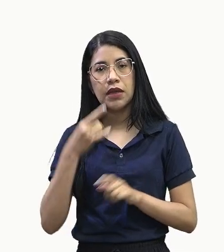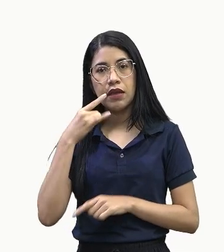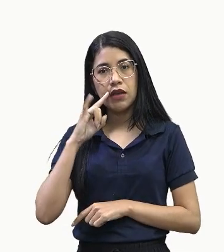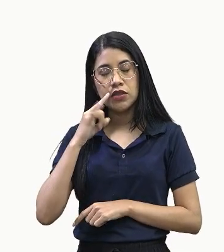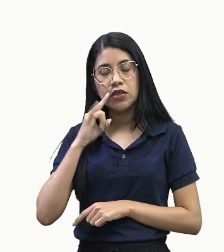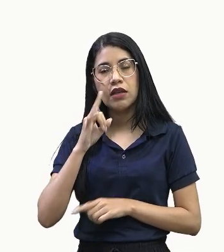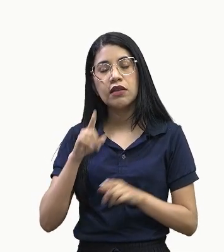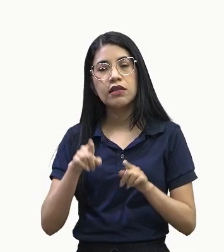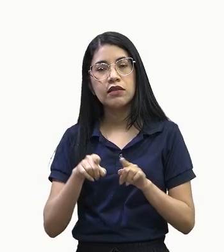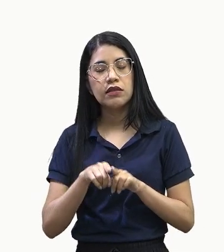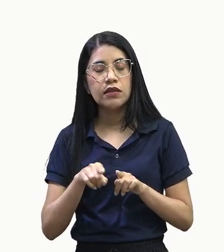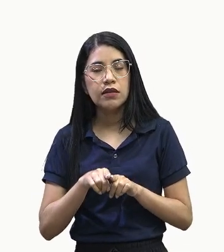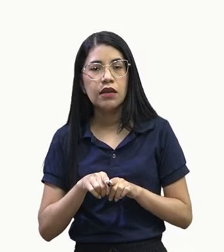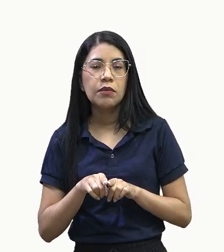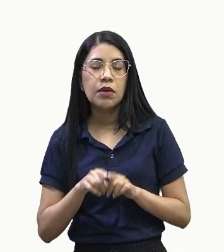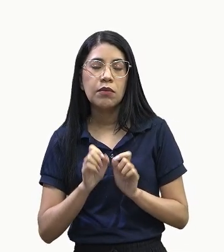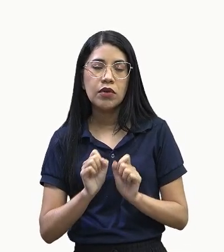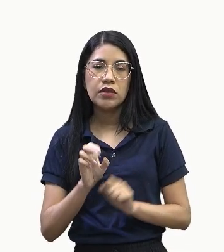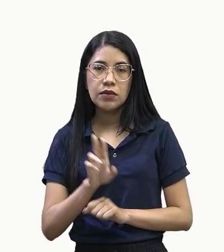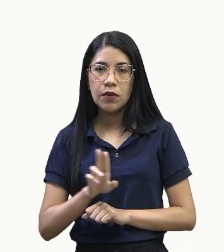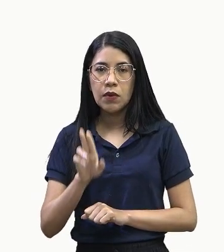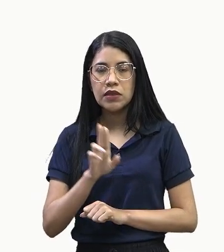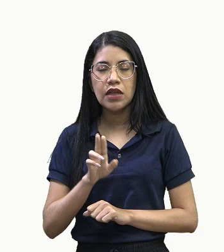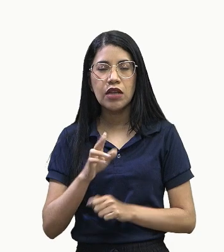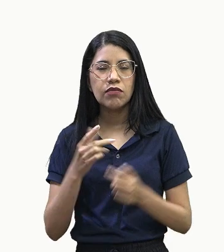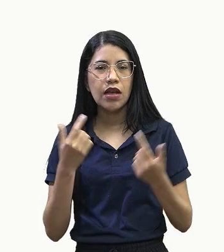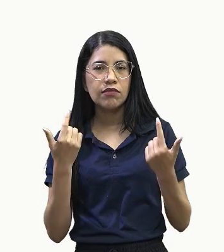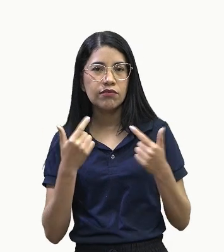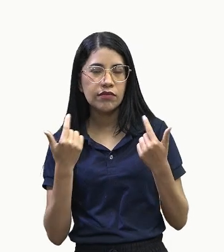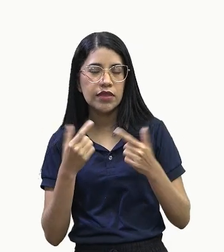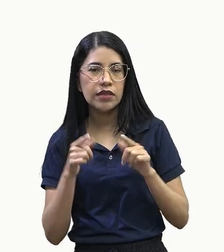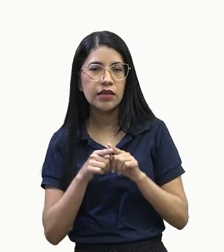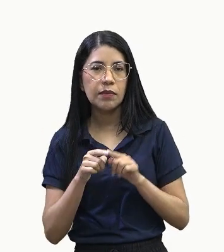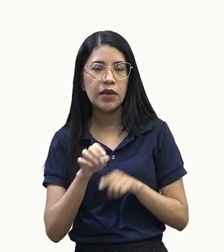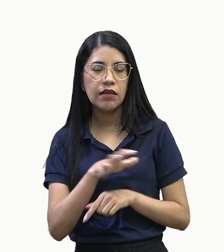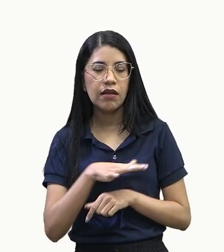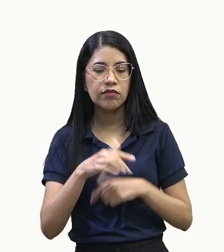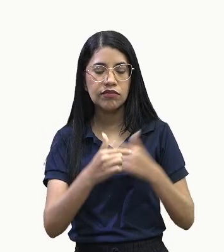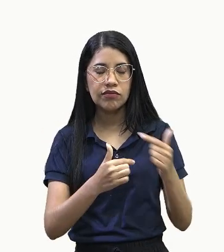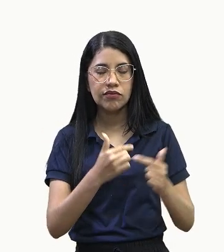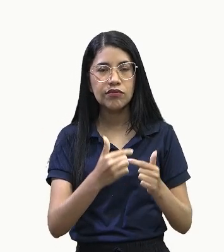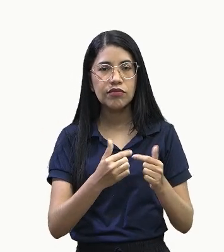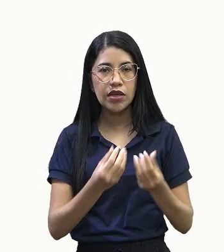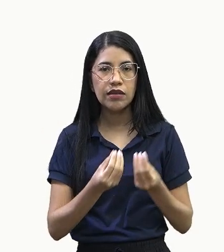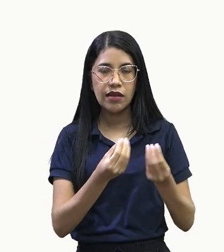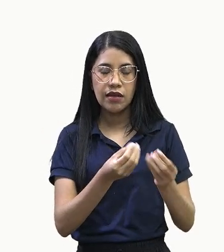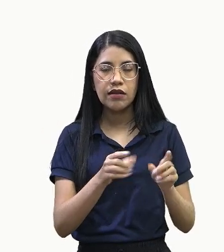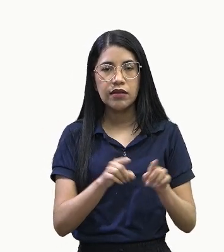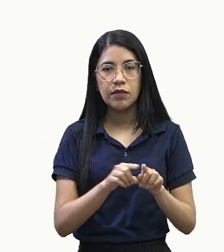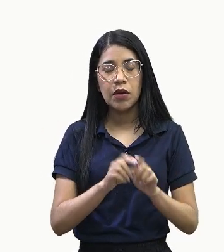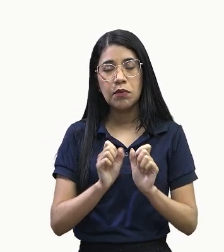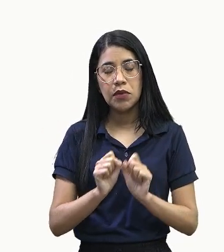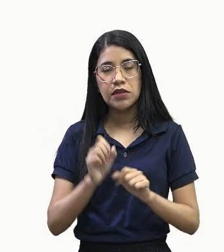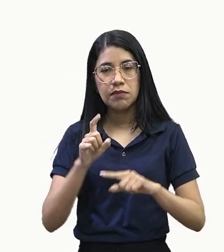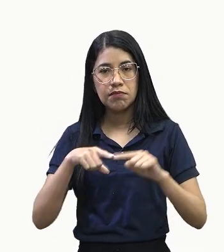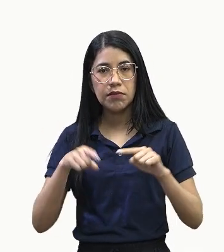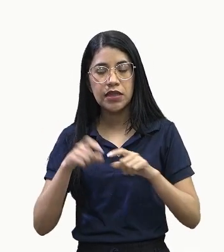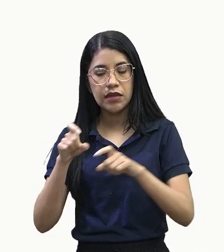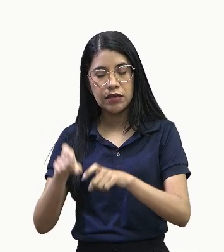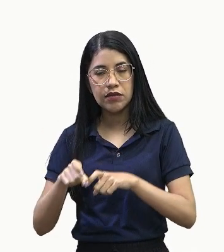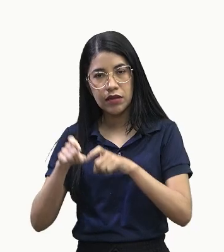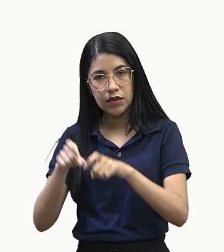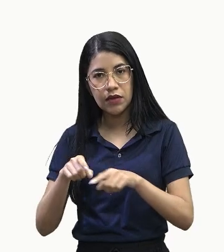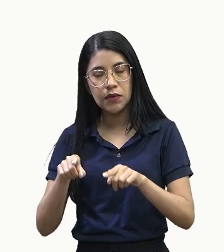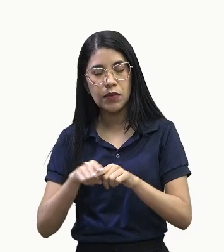das vezes ser usado como diversão pelos seringueiros, podia ser instrumentos agrícolas, podia